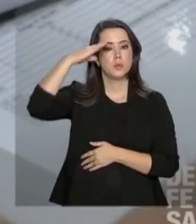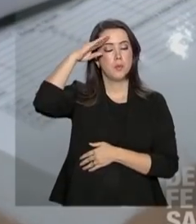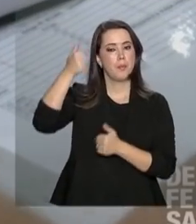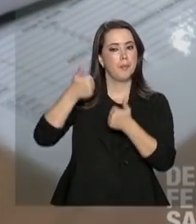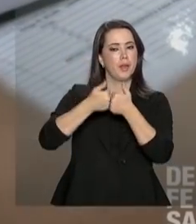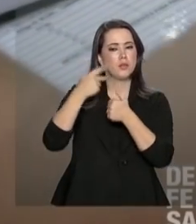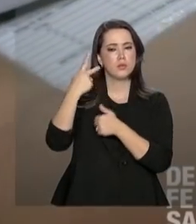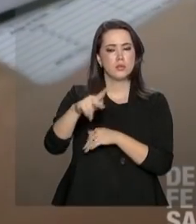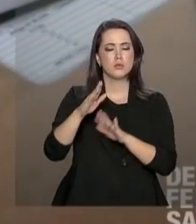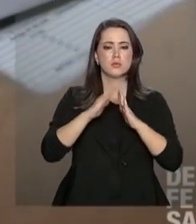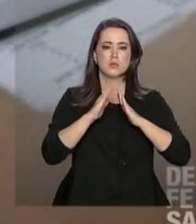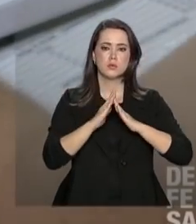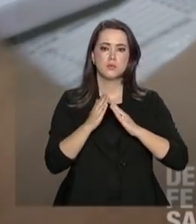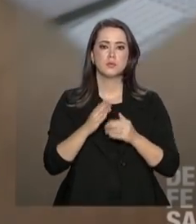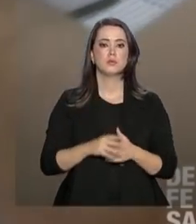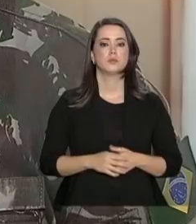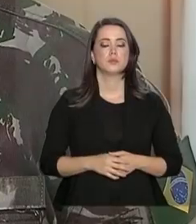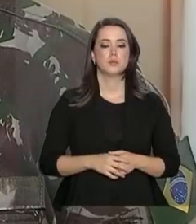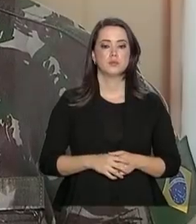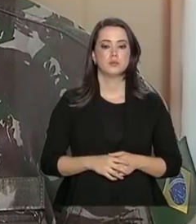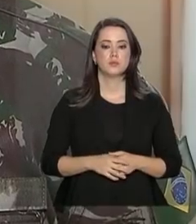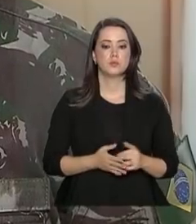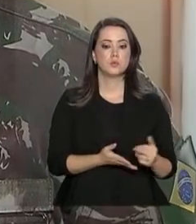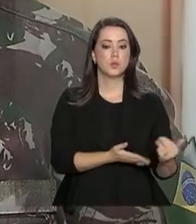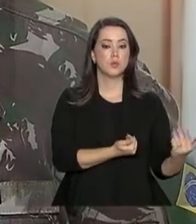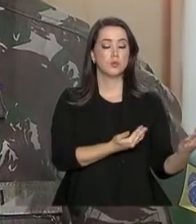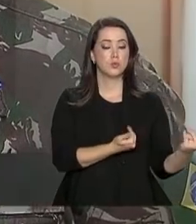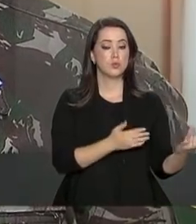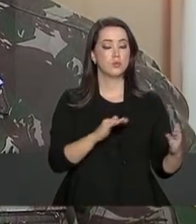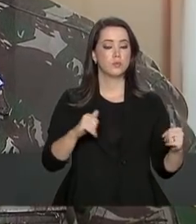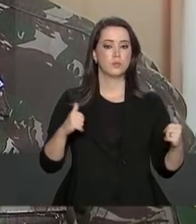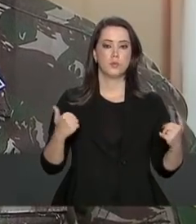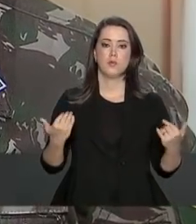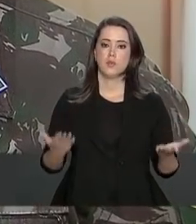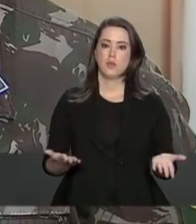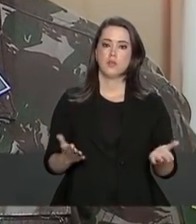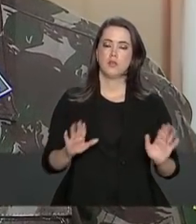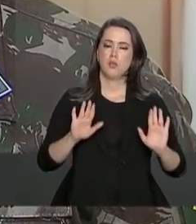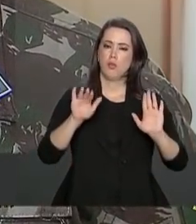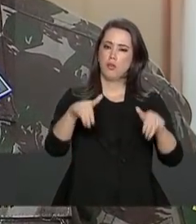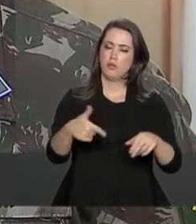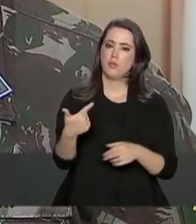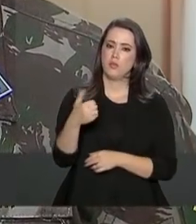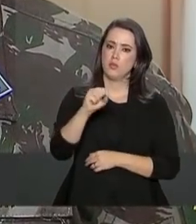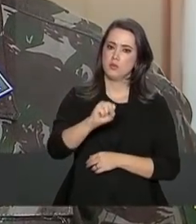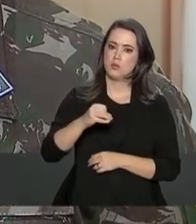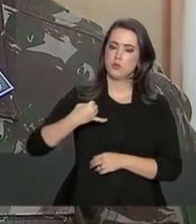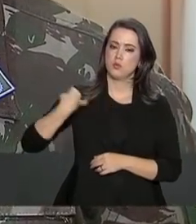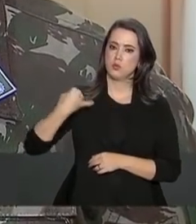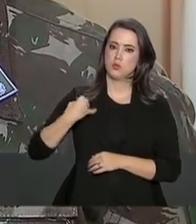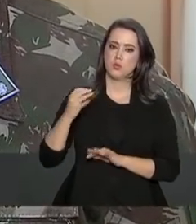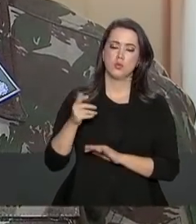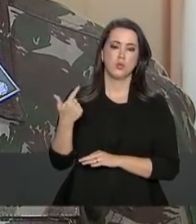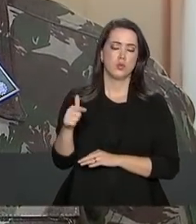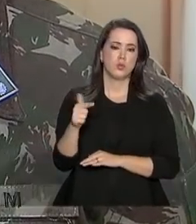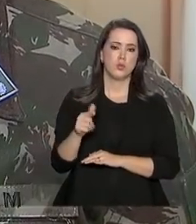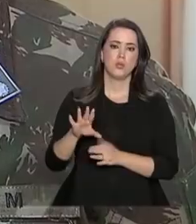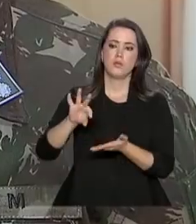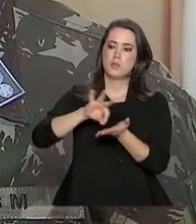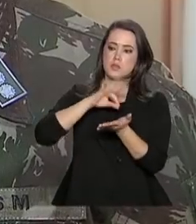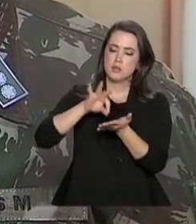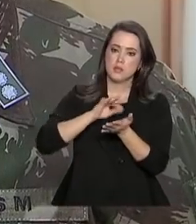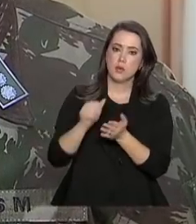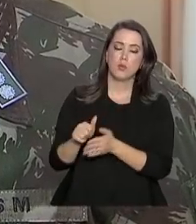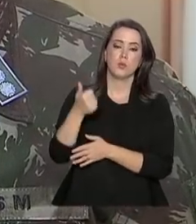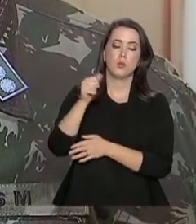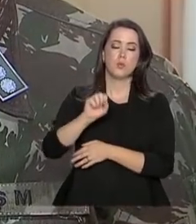próxima da residência desse jovem o jovem então que completa 18 anos né e não realiza o alistamento militar no